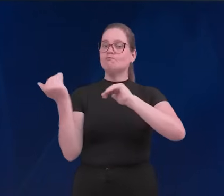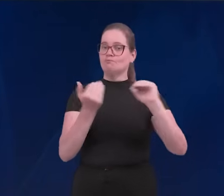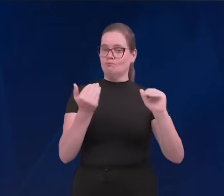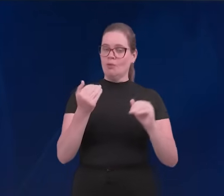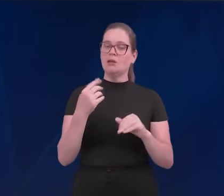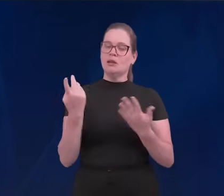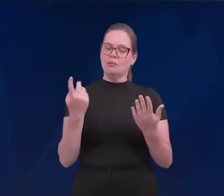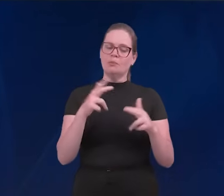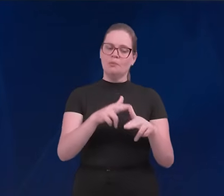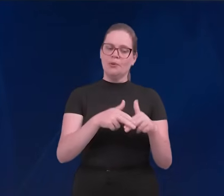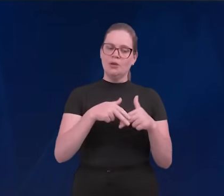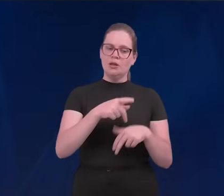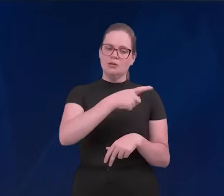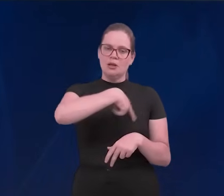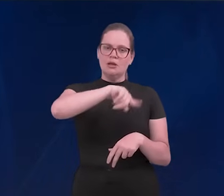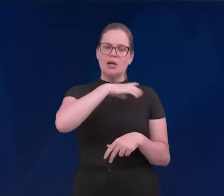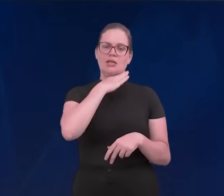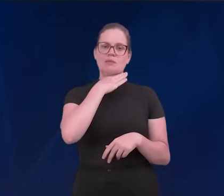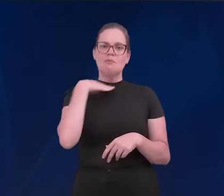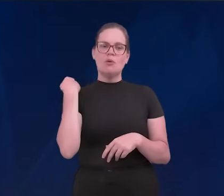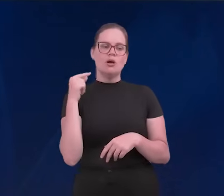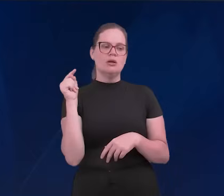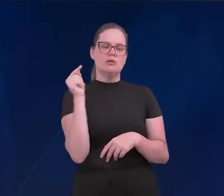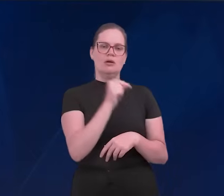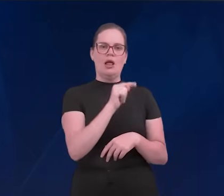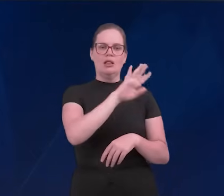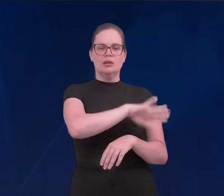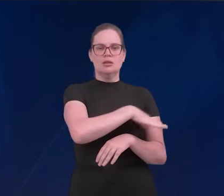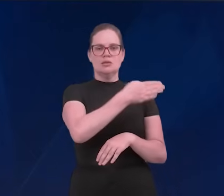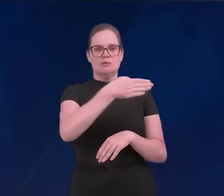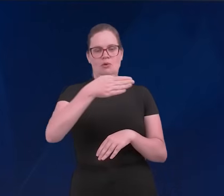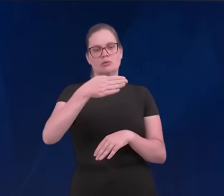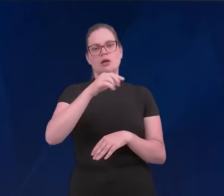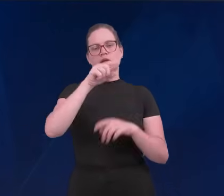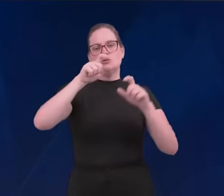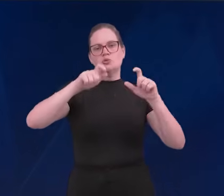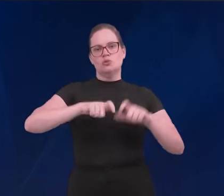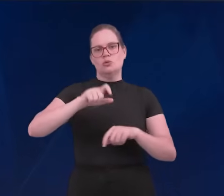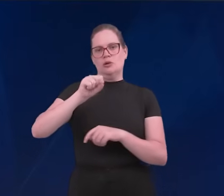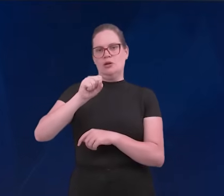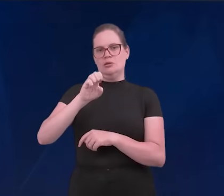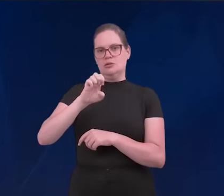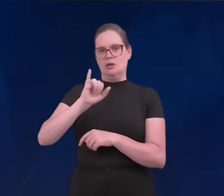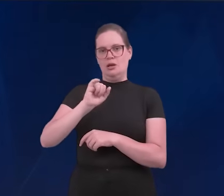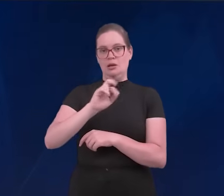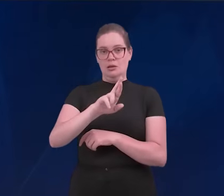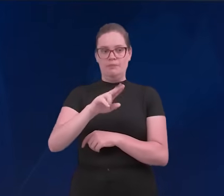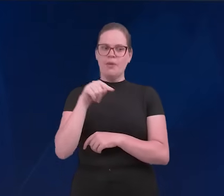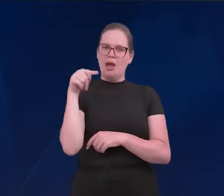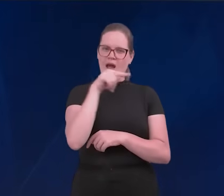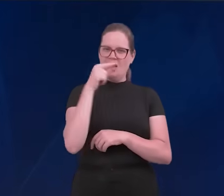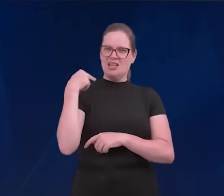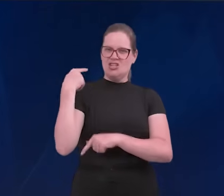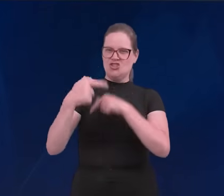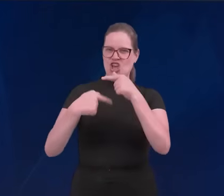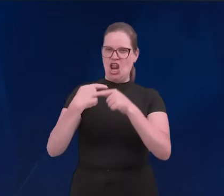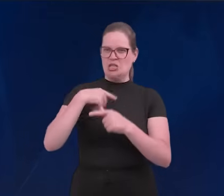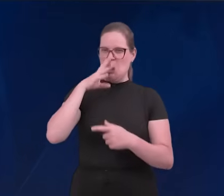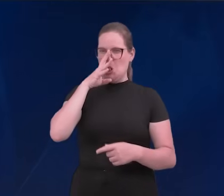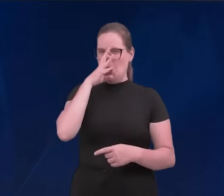pereceram nas montanhas de Seir. A velha geração não poderia atravessar